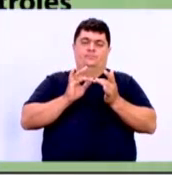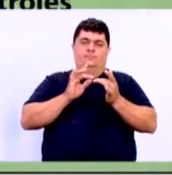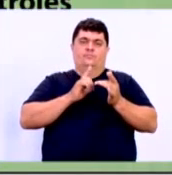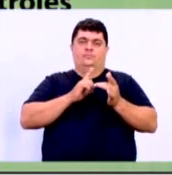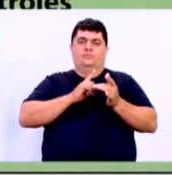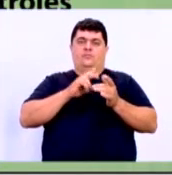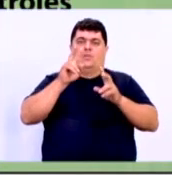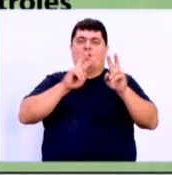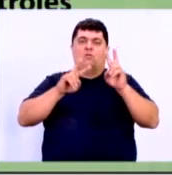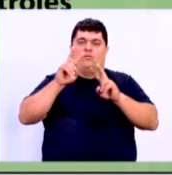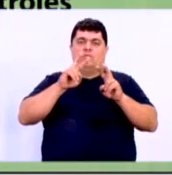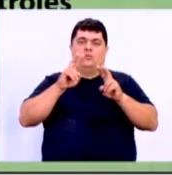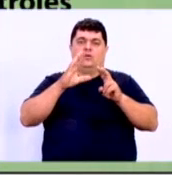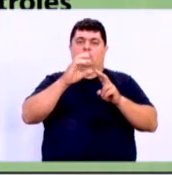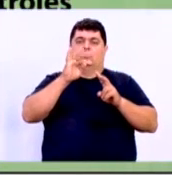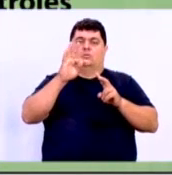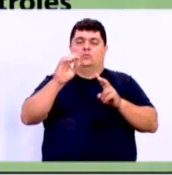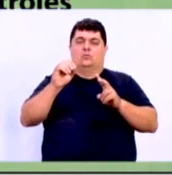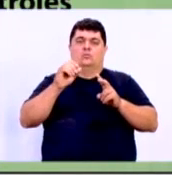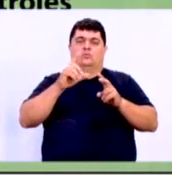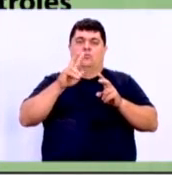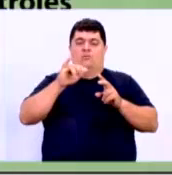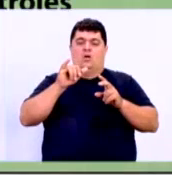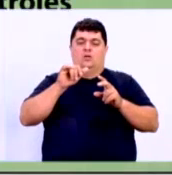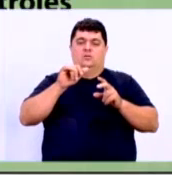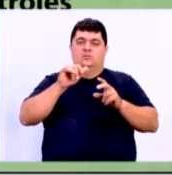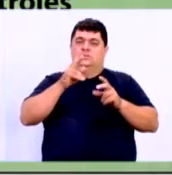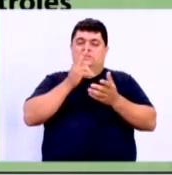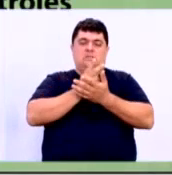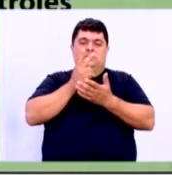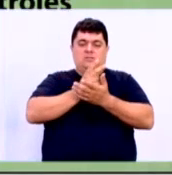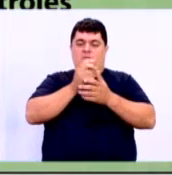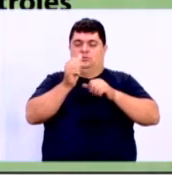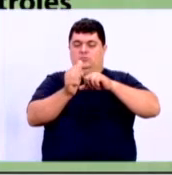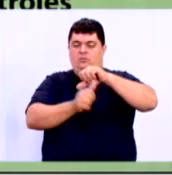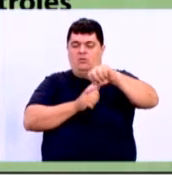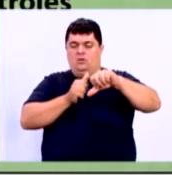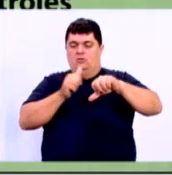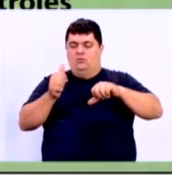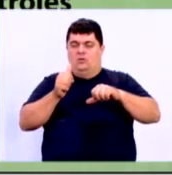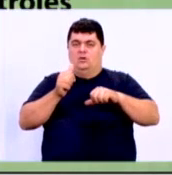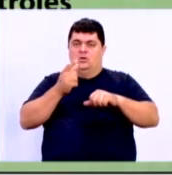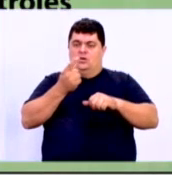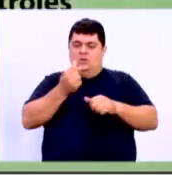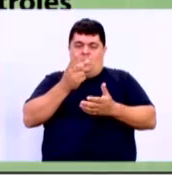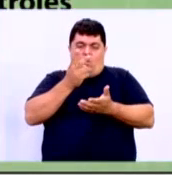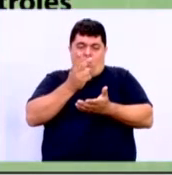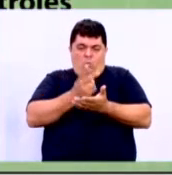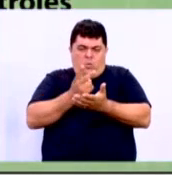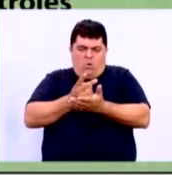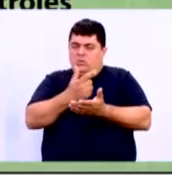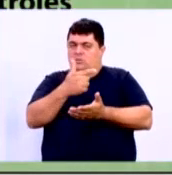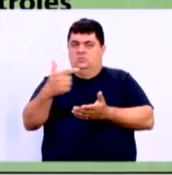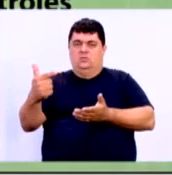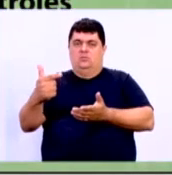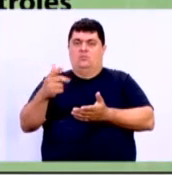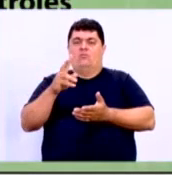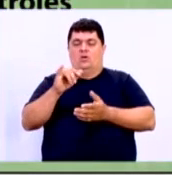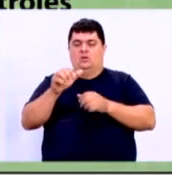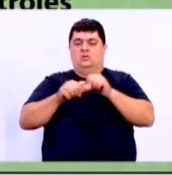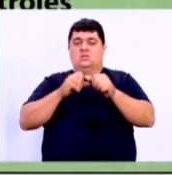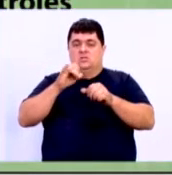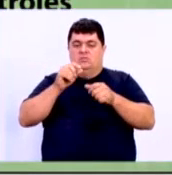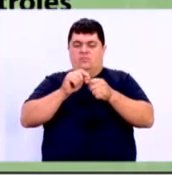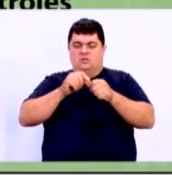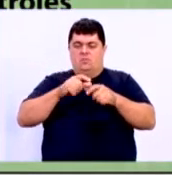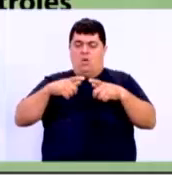valor dos custos vão ser associada ao volume de produção. Quanto maior a produção,